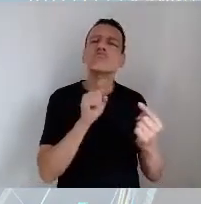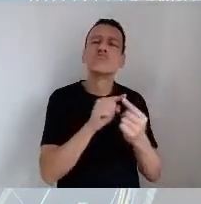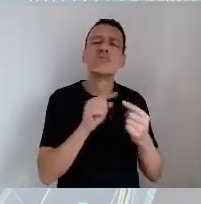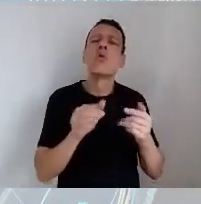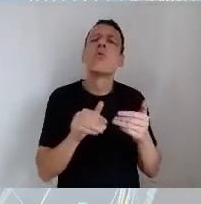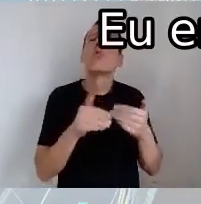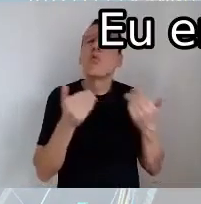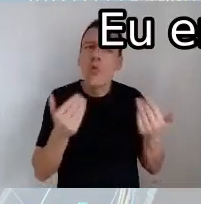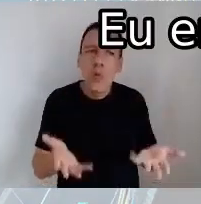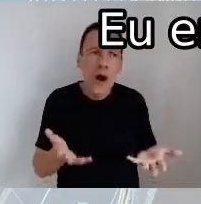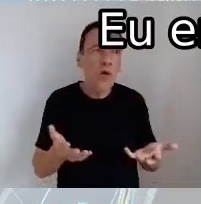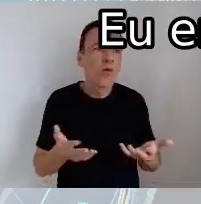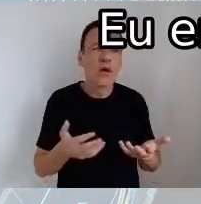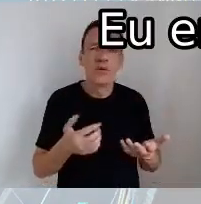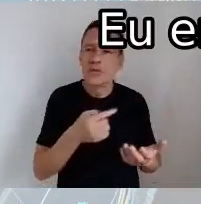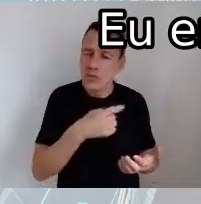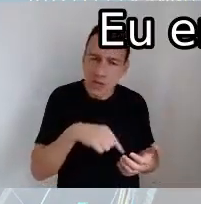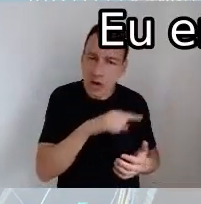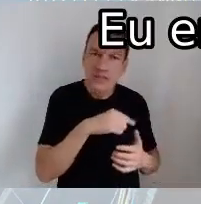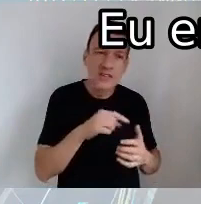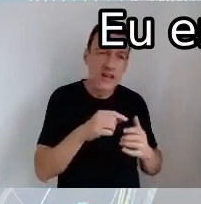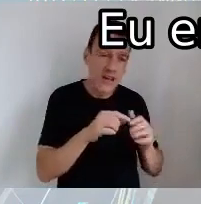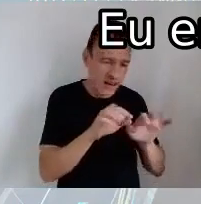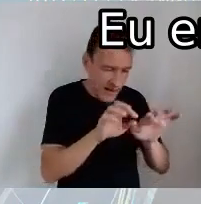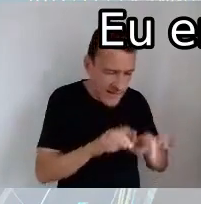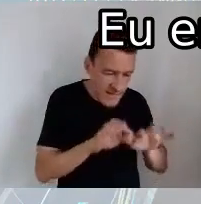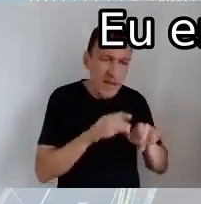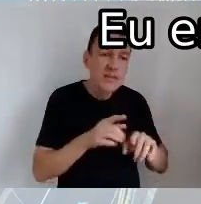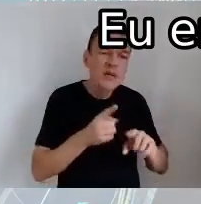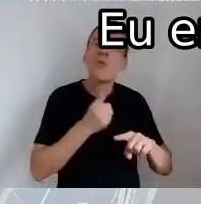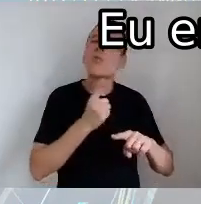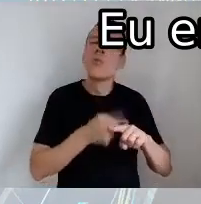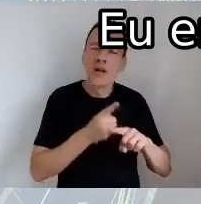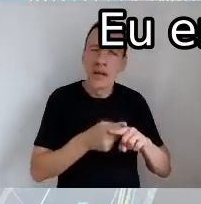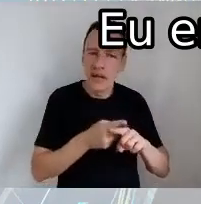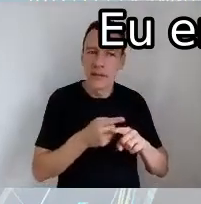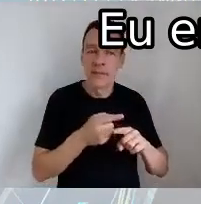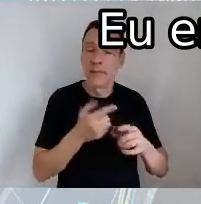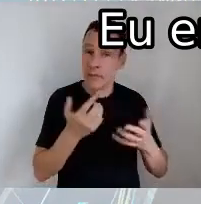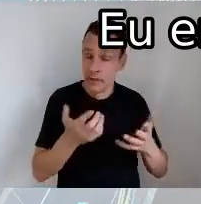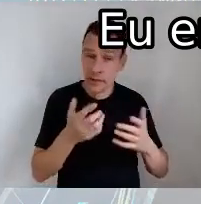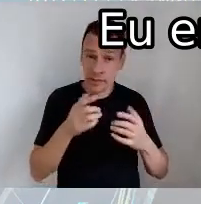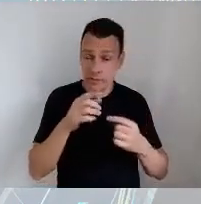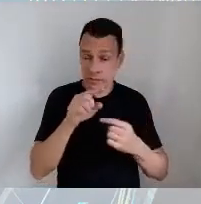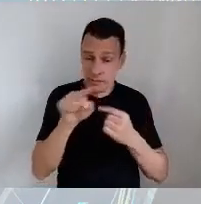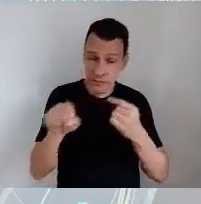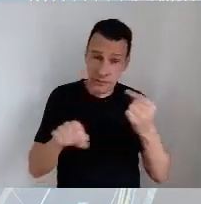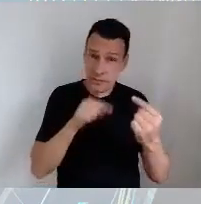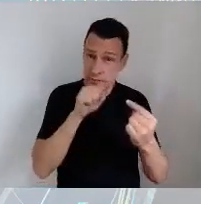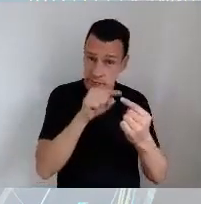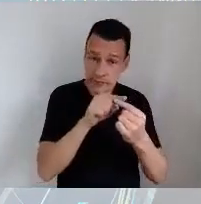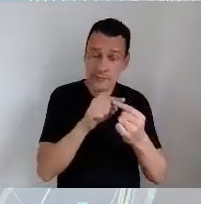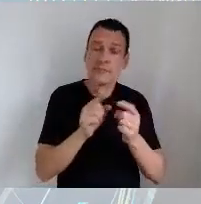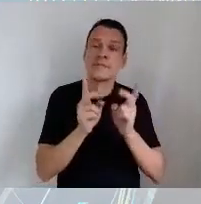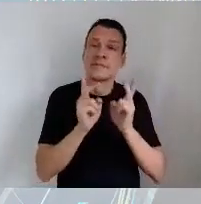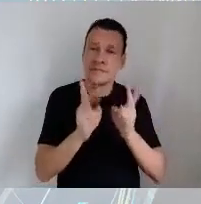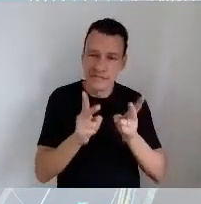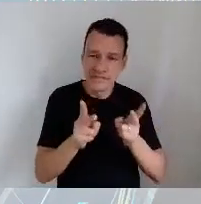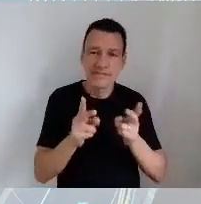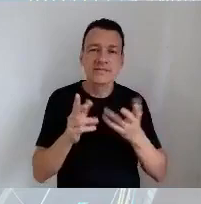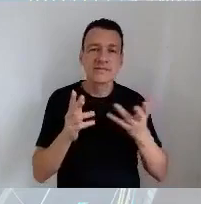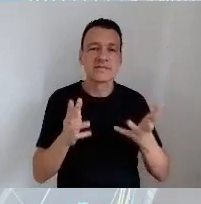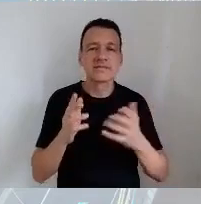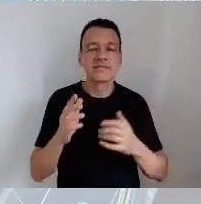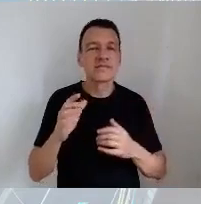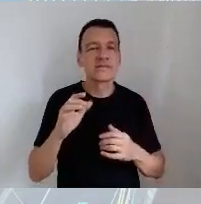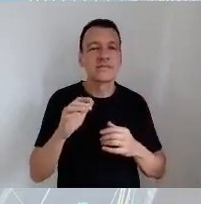faz o que a gente faz eu entendo que no final do dia o objetivo sempre é reduzir o custo ou o risco da